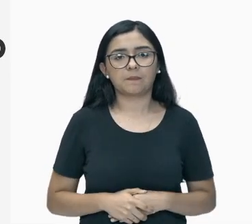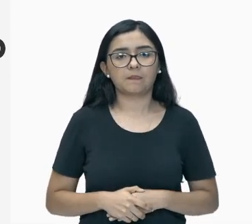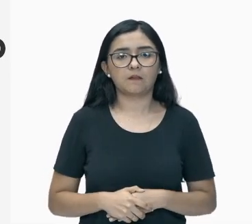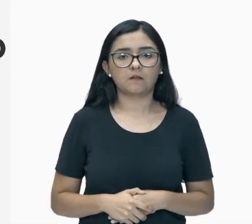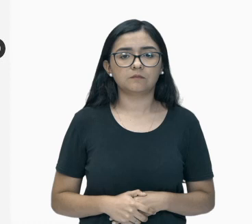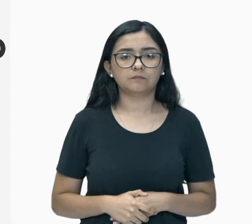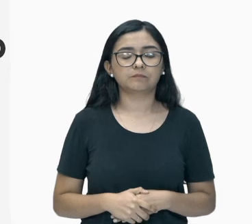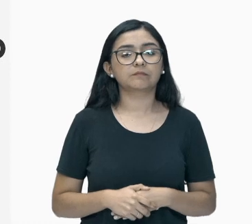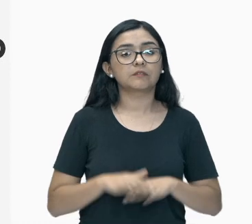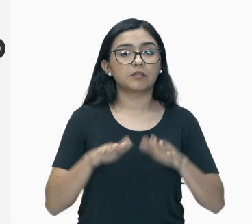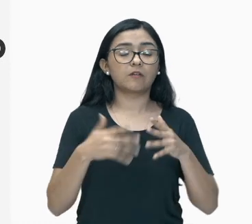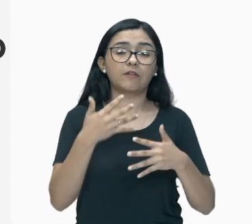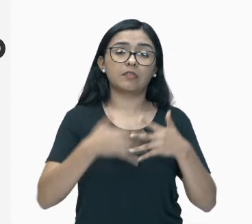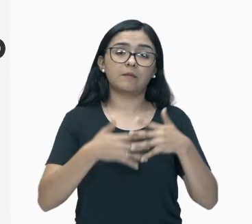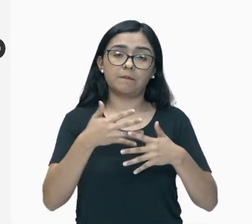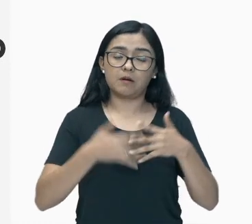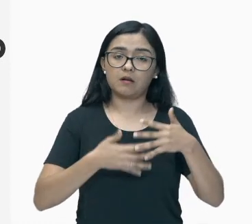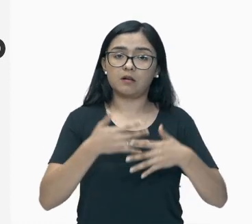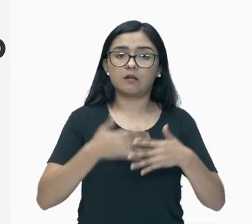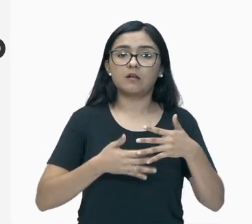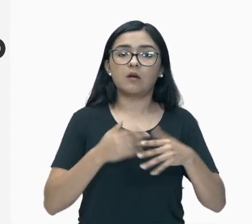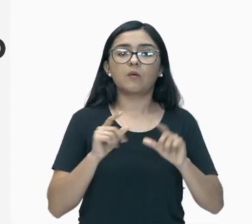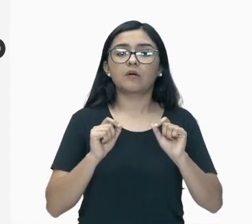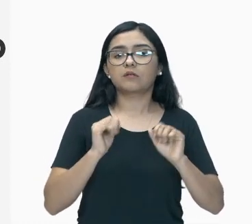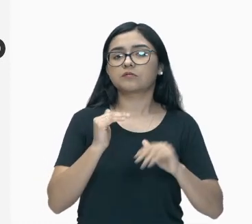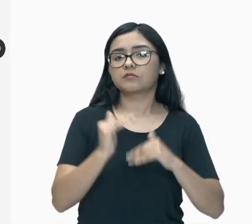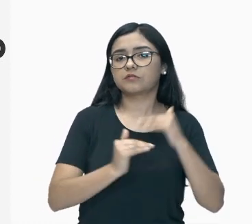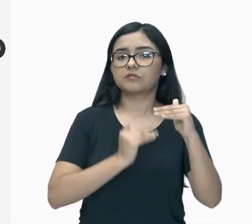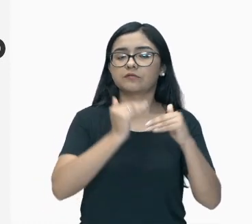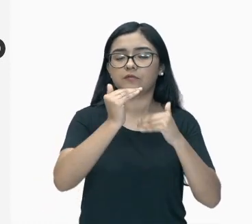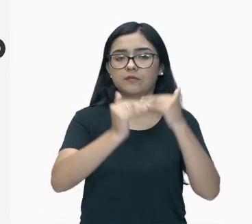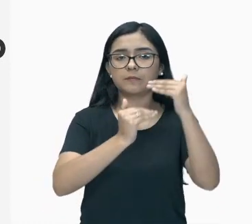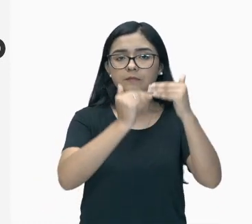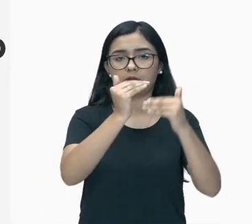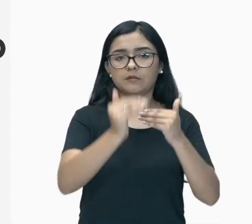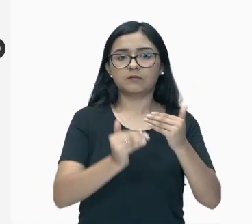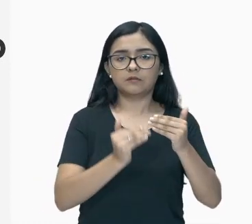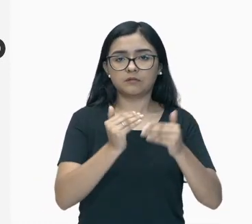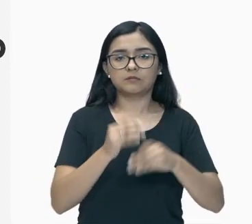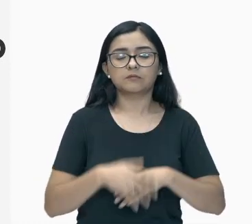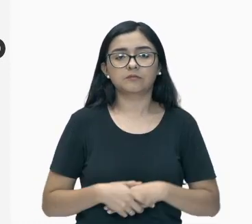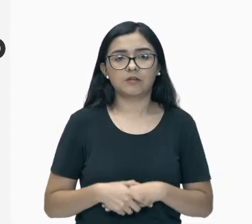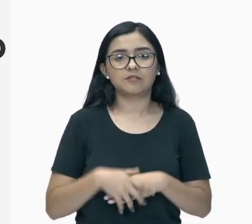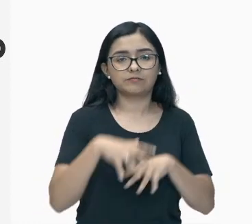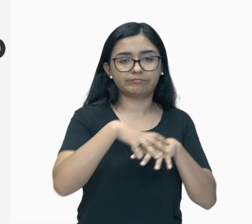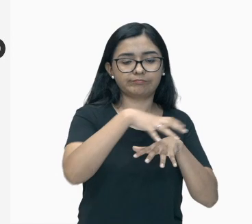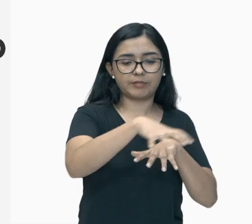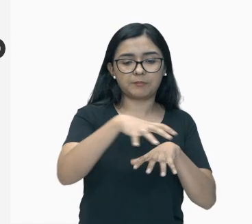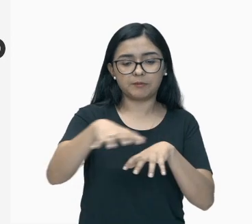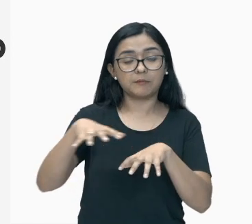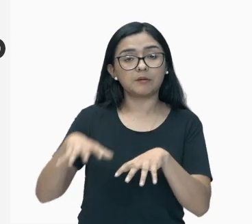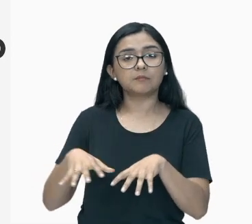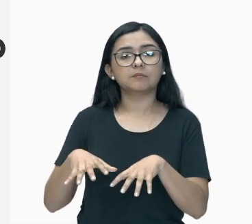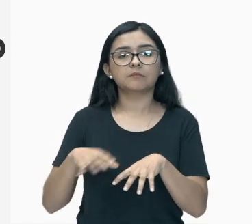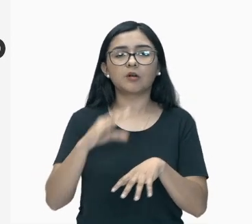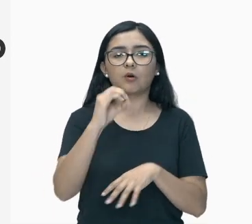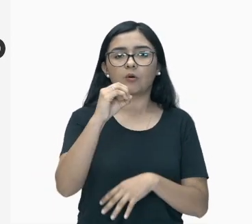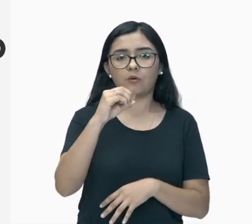Vai atrapalhar aí o desenvolvimento das colônias, porque a princípio essas colônias elas